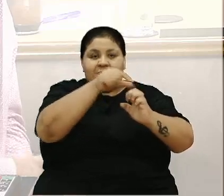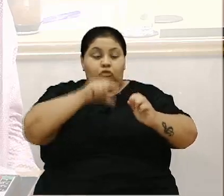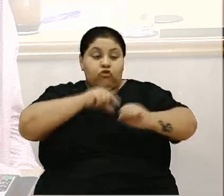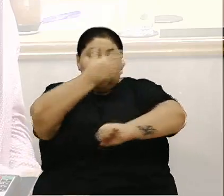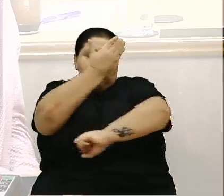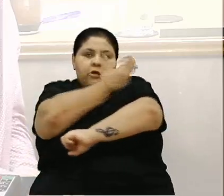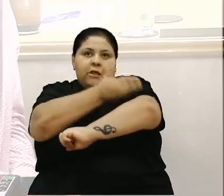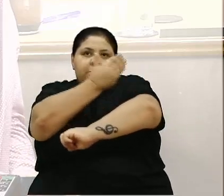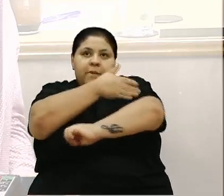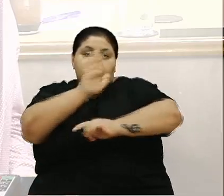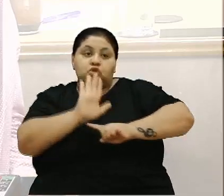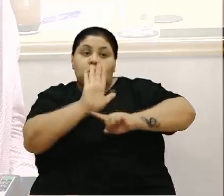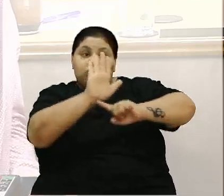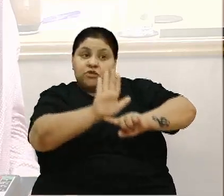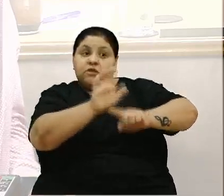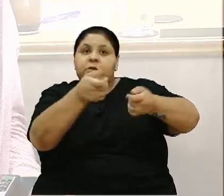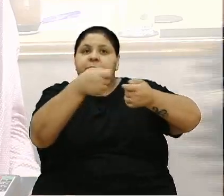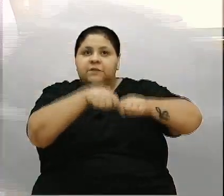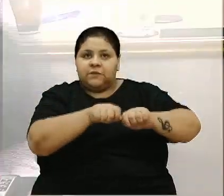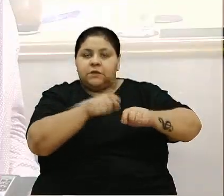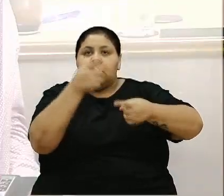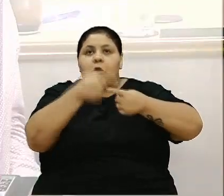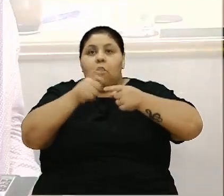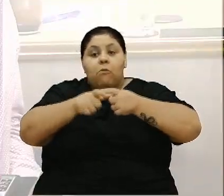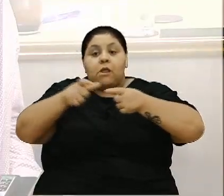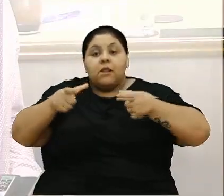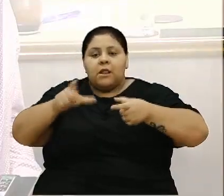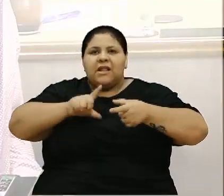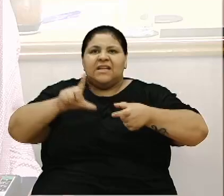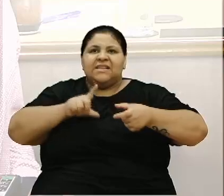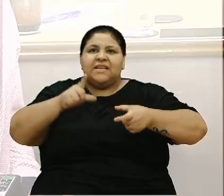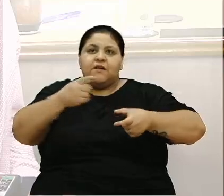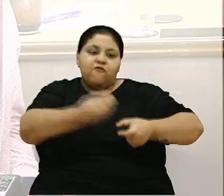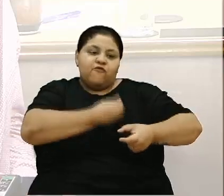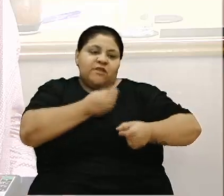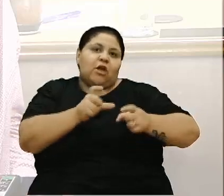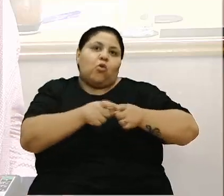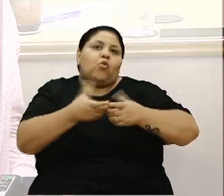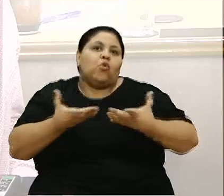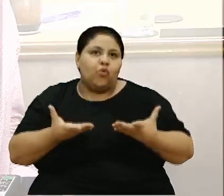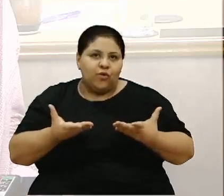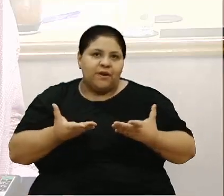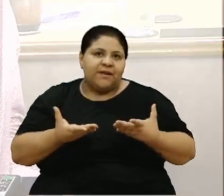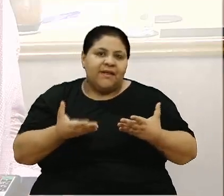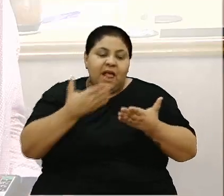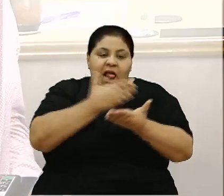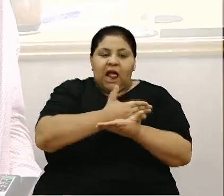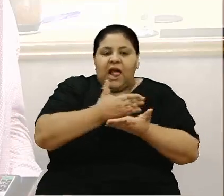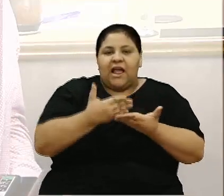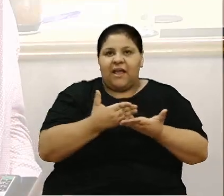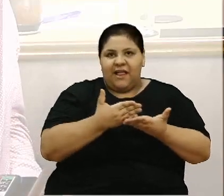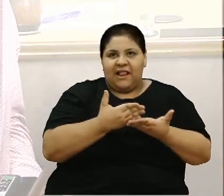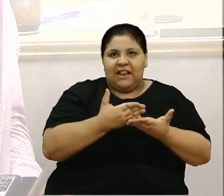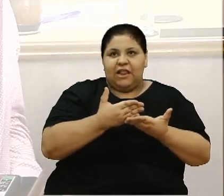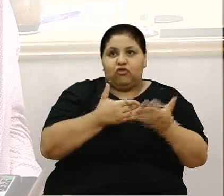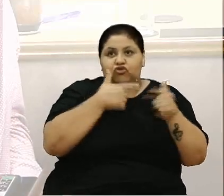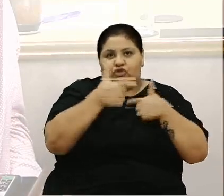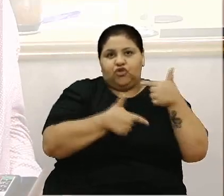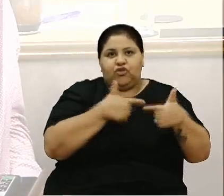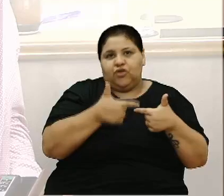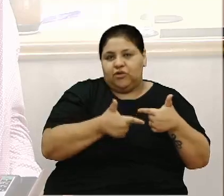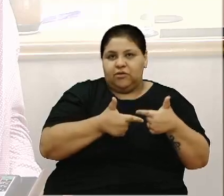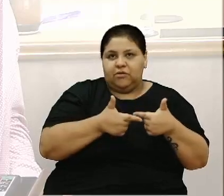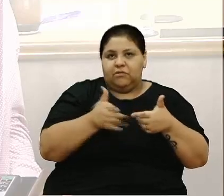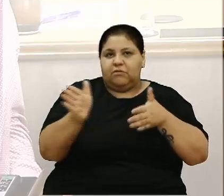o auxílio que ele precisa, porque a maioria deles tem vida curta. Eles iniciam as suas atividades e dentro de